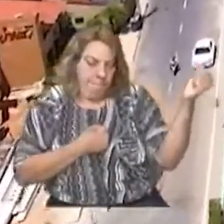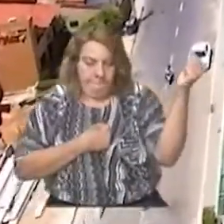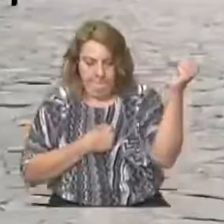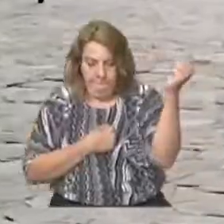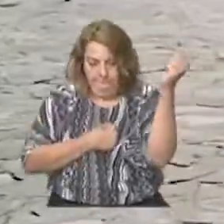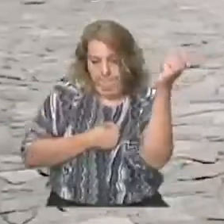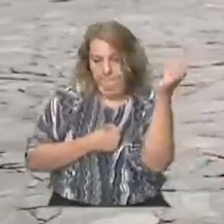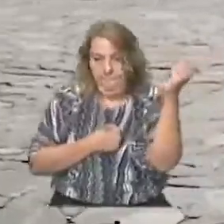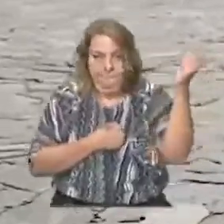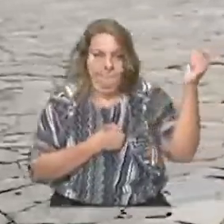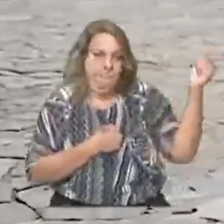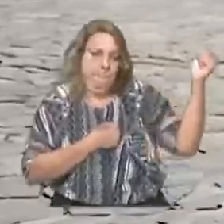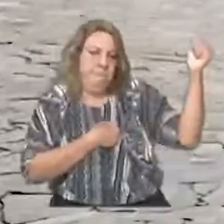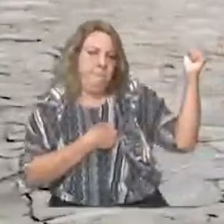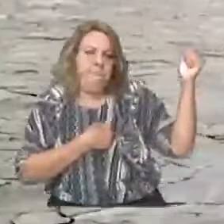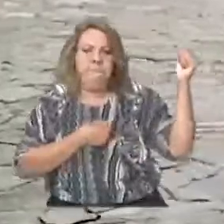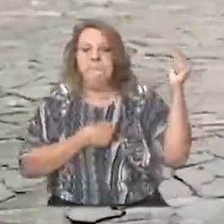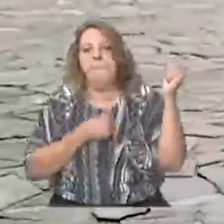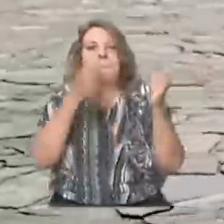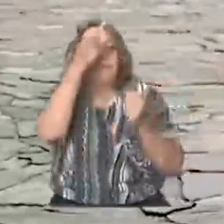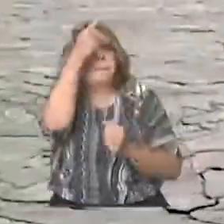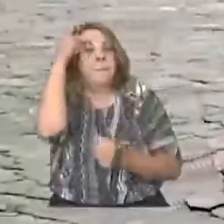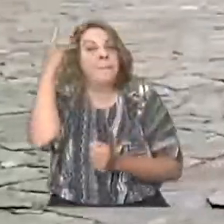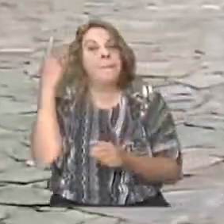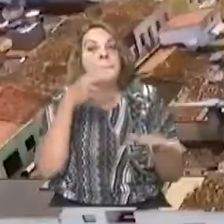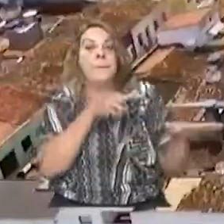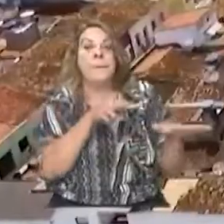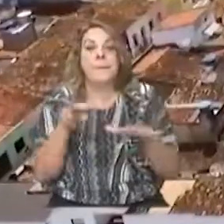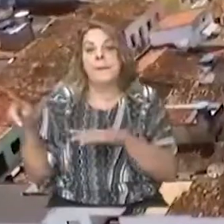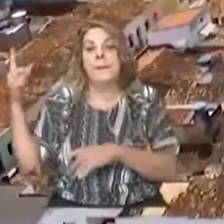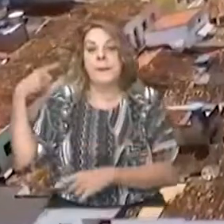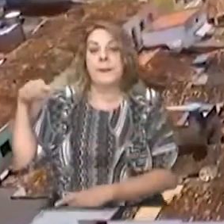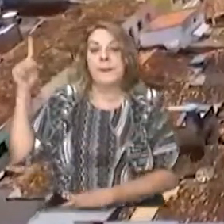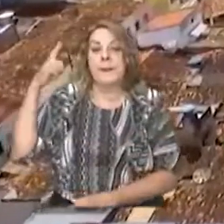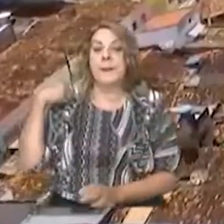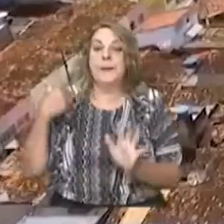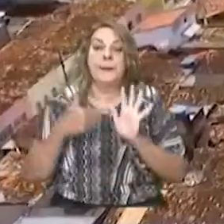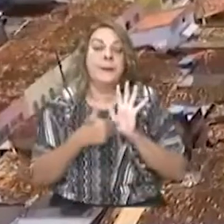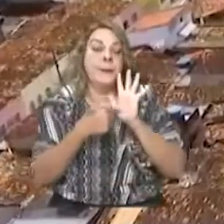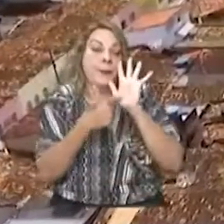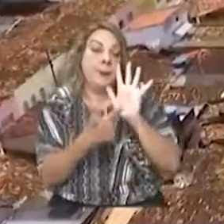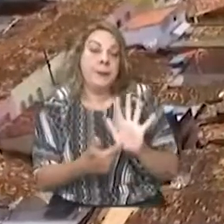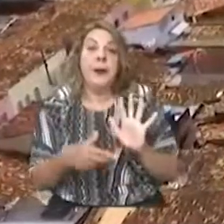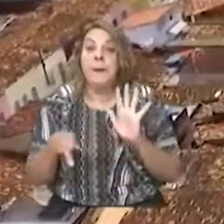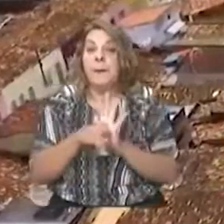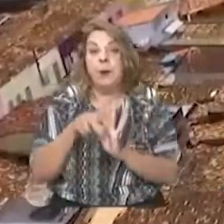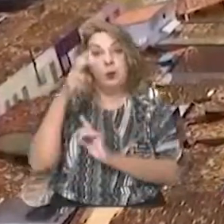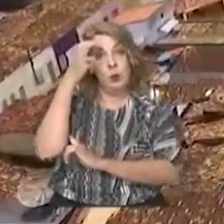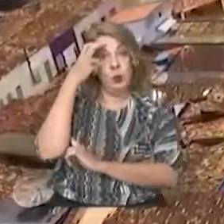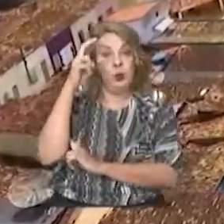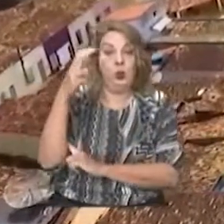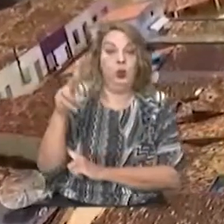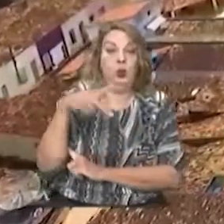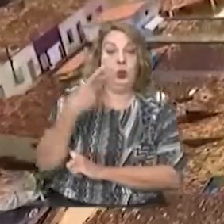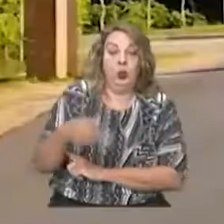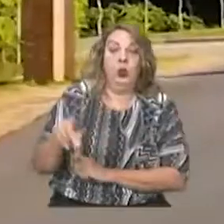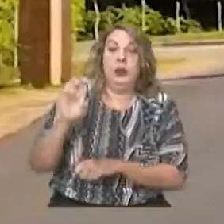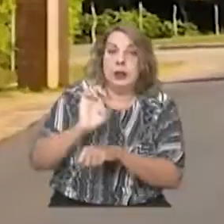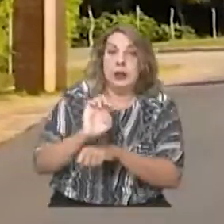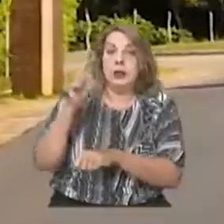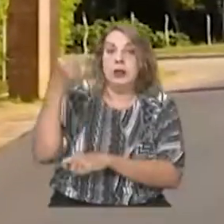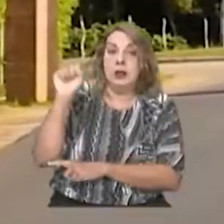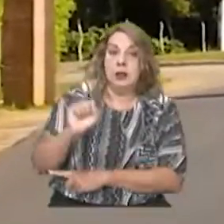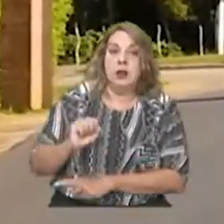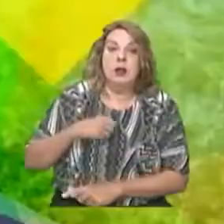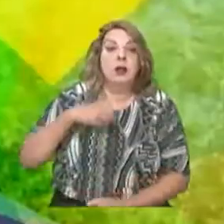As cidades dos primeiros contemplados da semana passada têm manifestações culturais que são destaque no nosso estado.